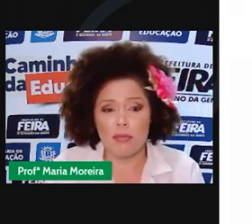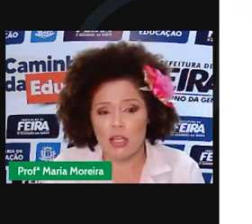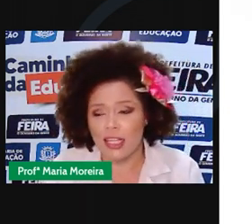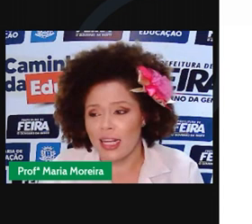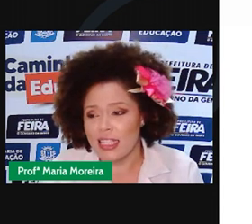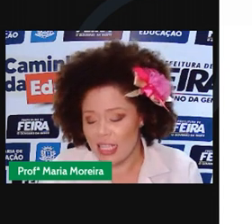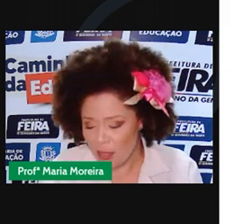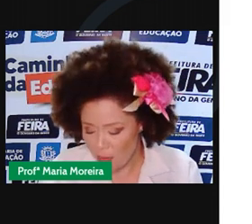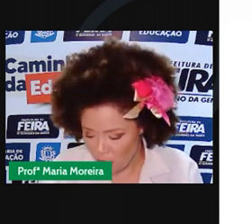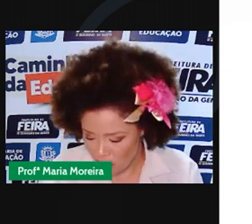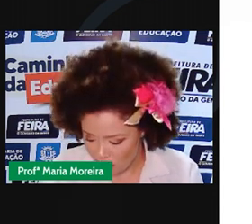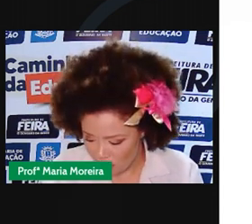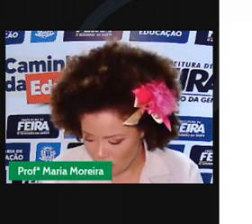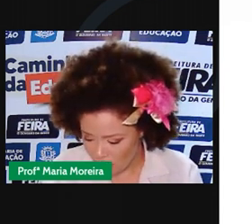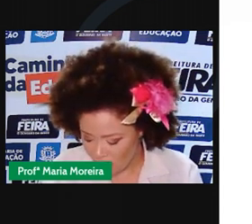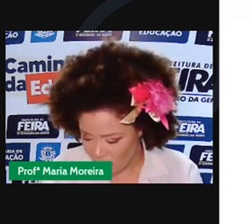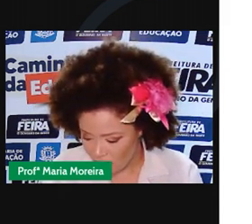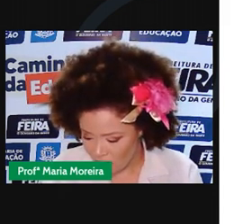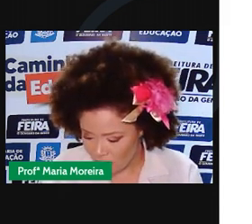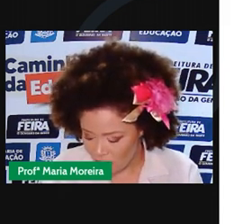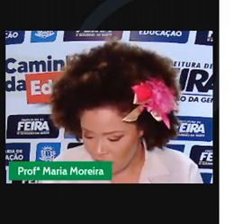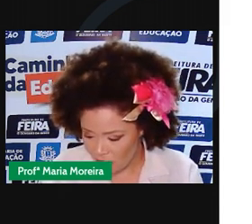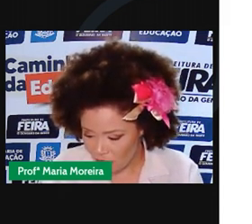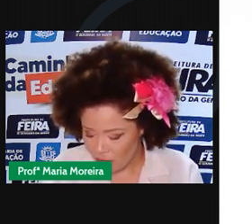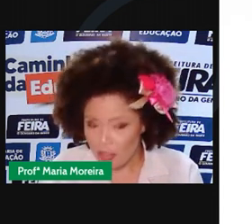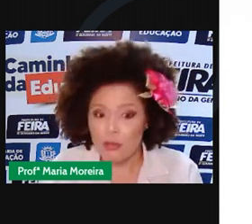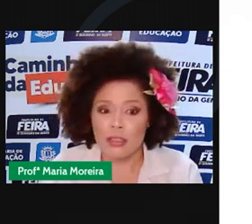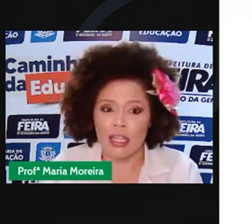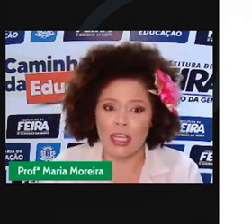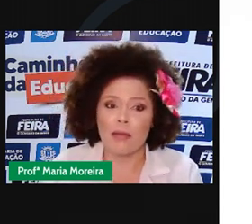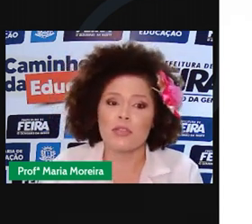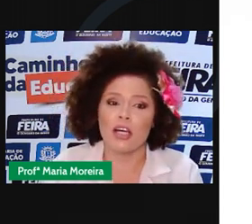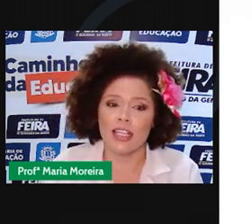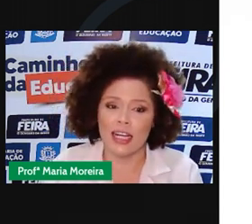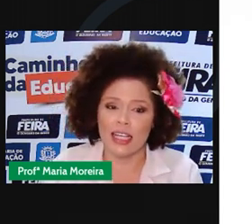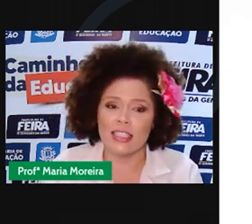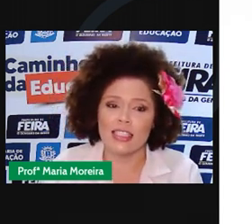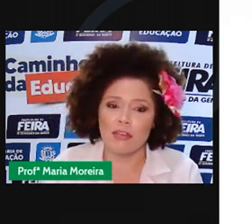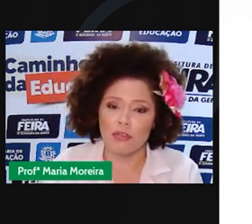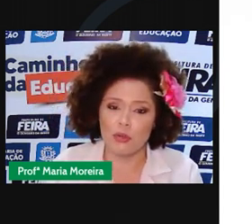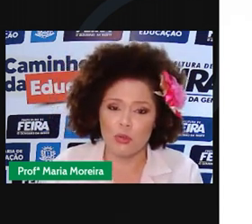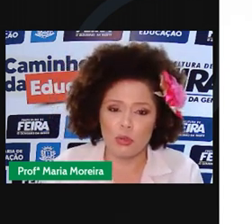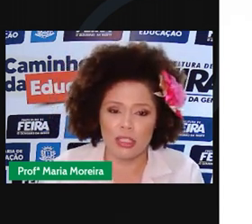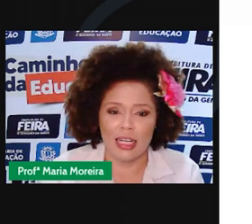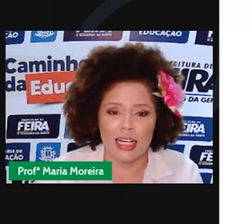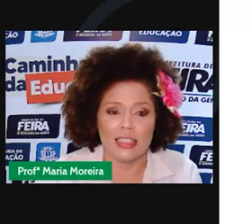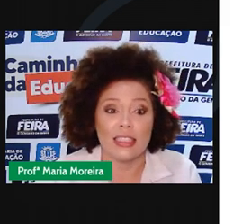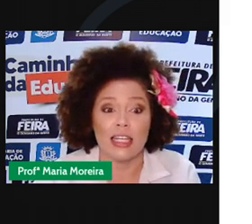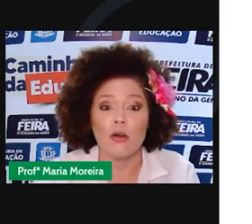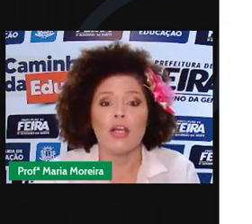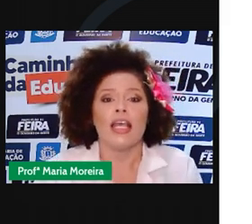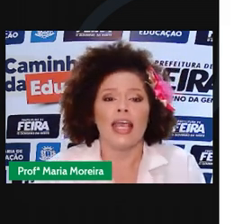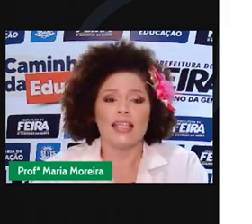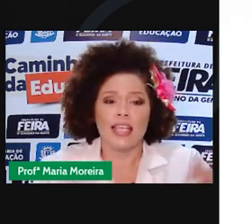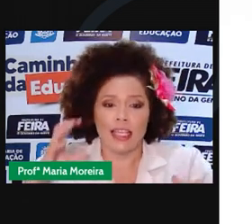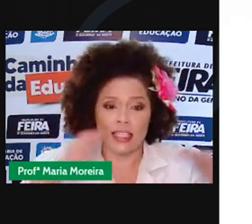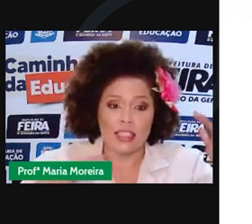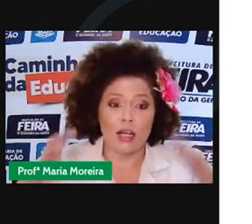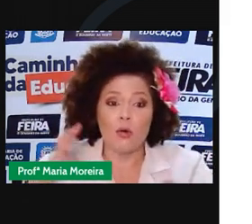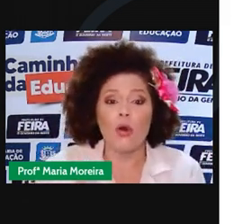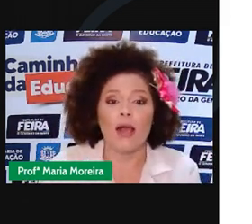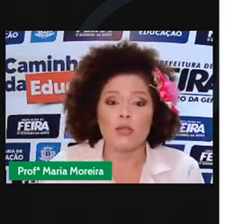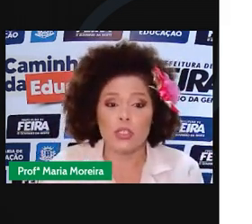não temos hortaliças aí prova temos hortaliças e frutas Então